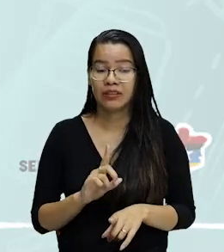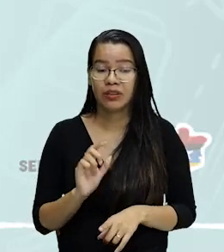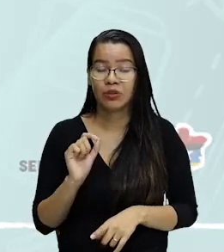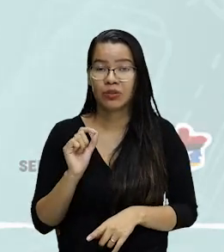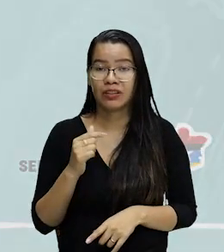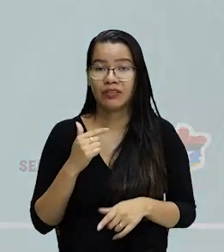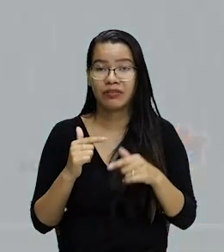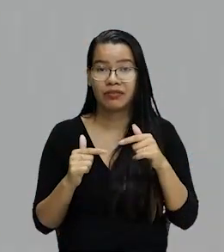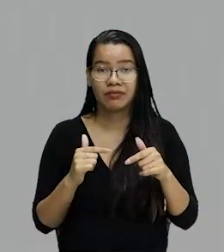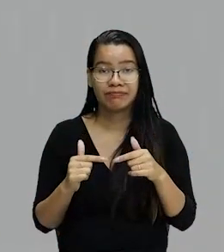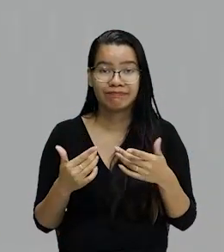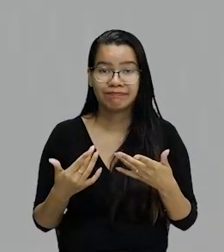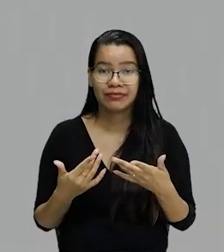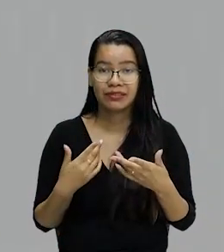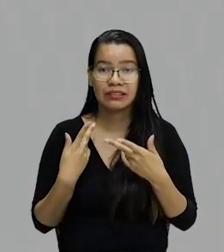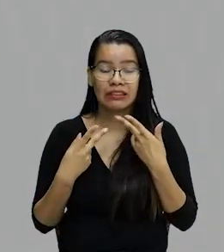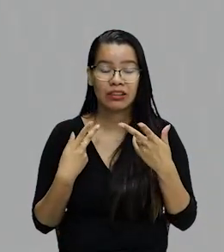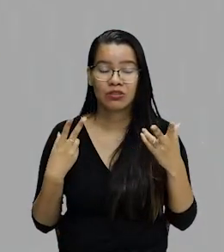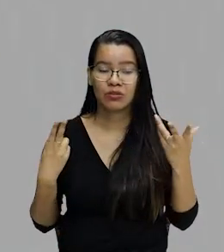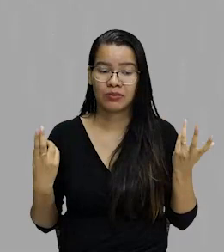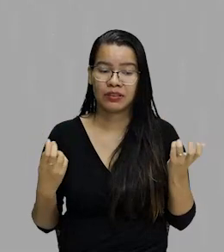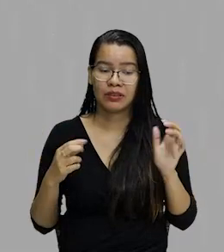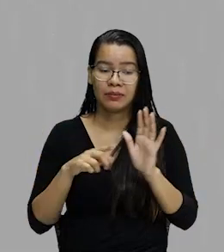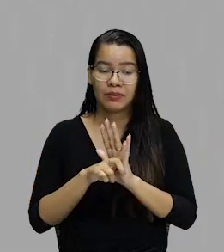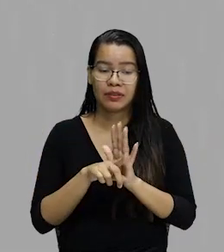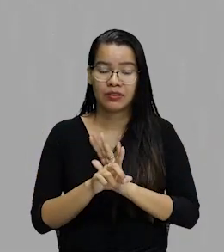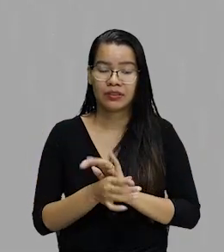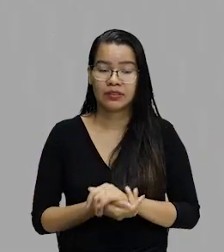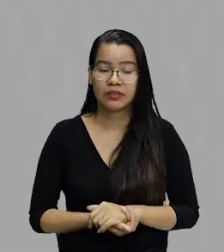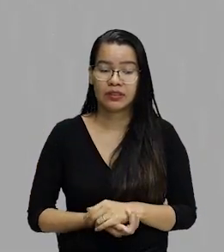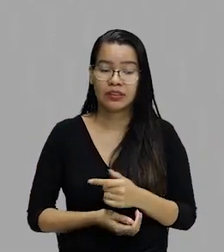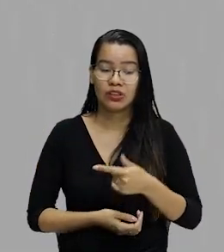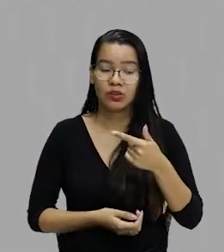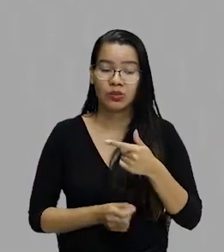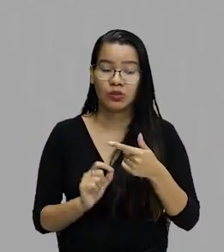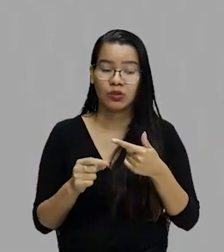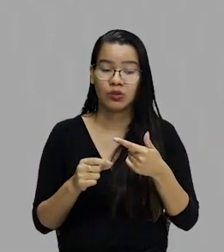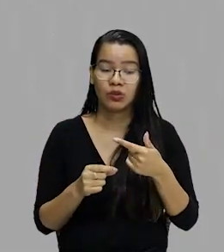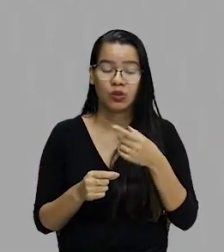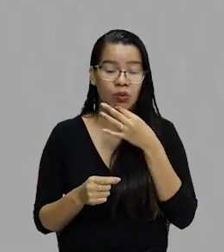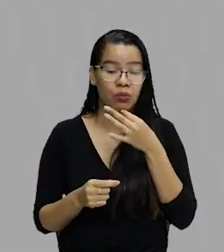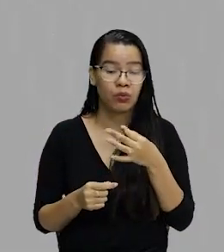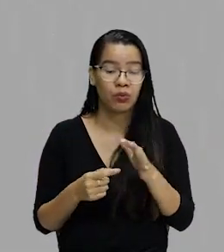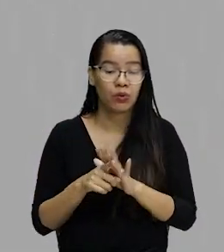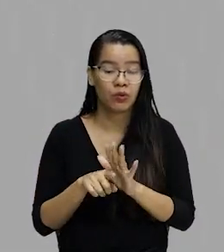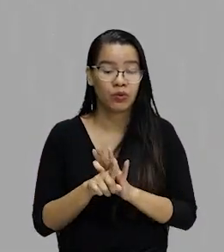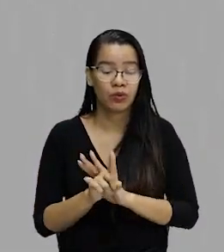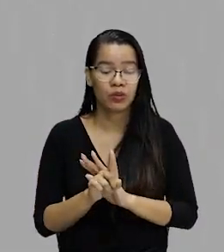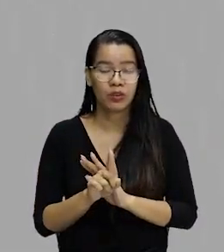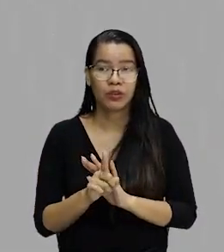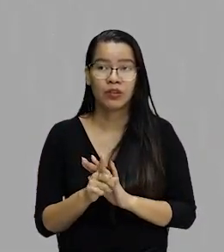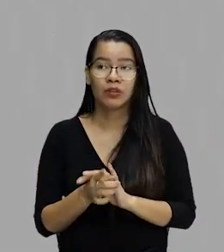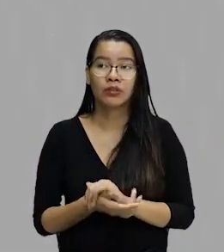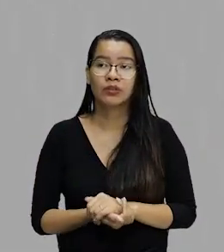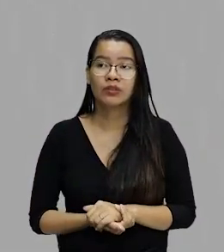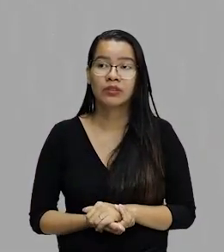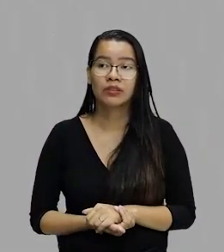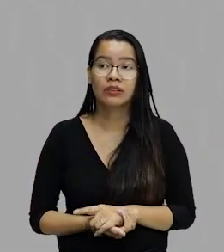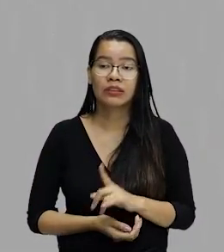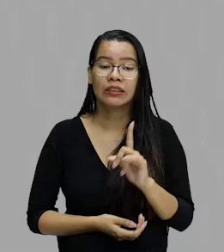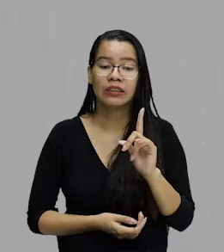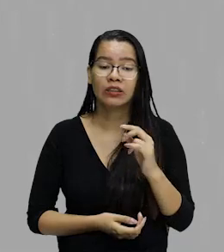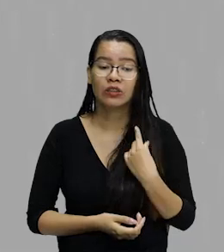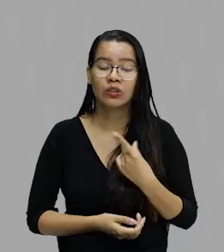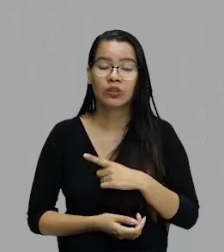está sendo tratado no bojo da questão, no comando da questão. Segundo o que o comando da questão sugere para a gente, nós vamos aqui pegar a